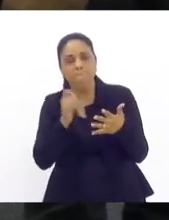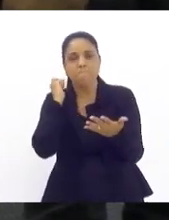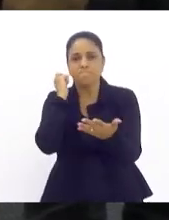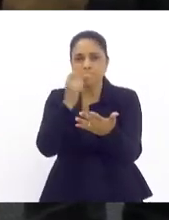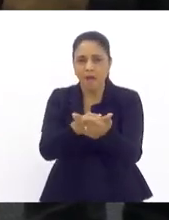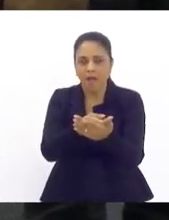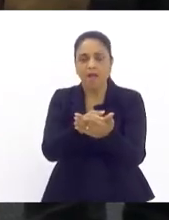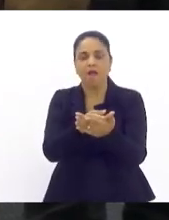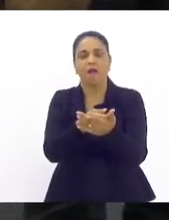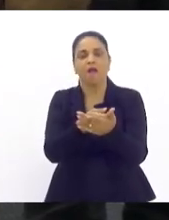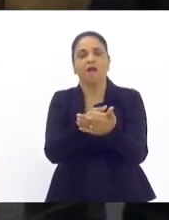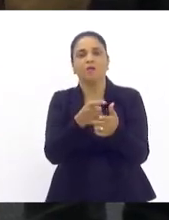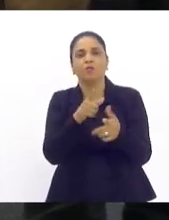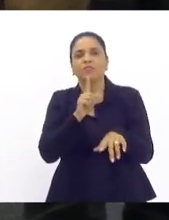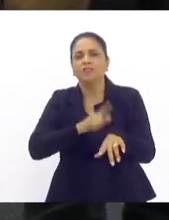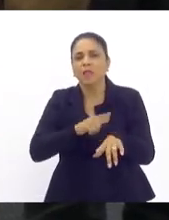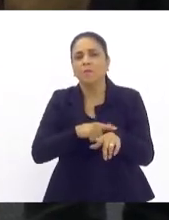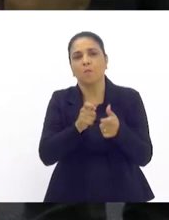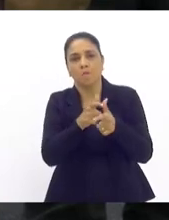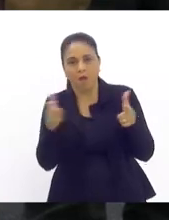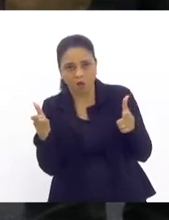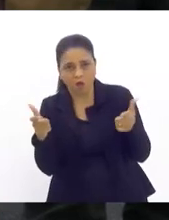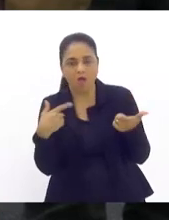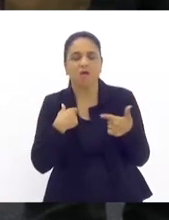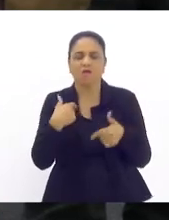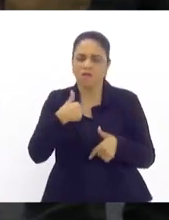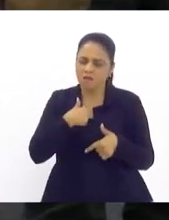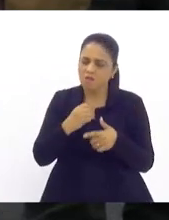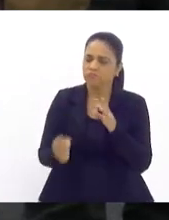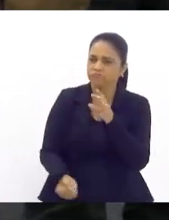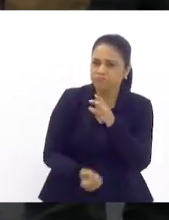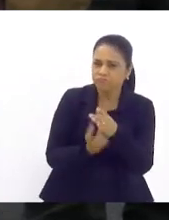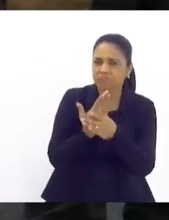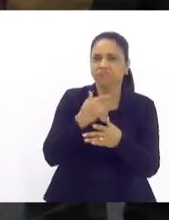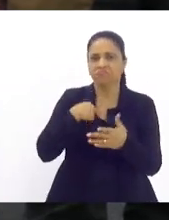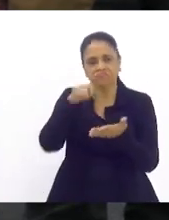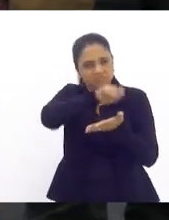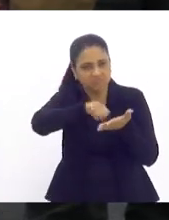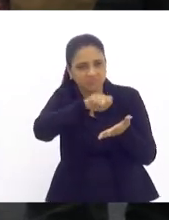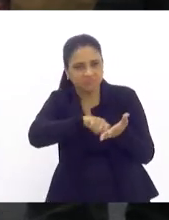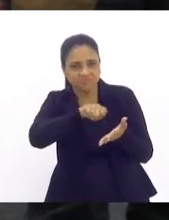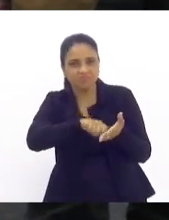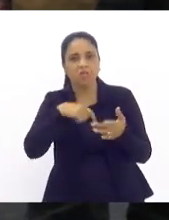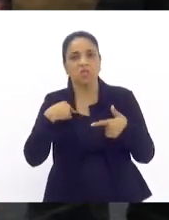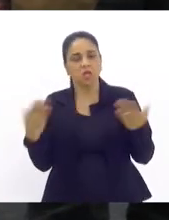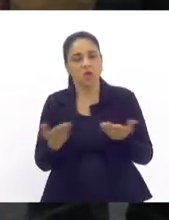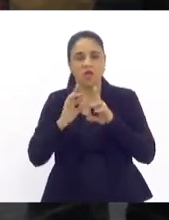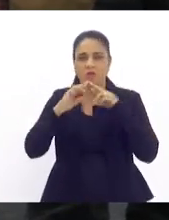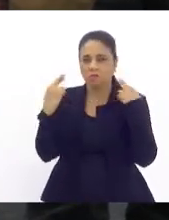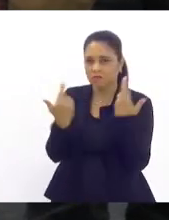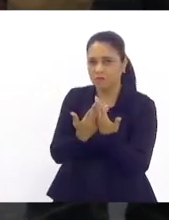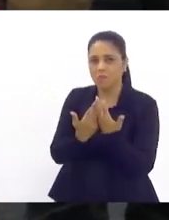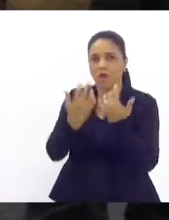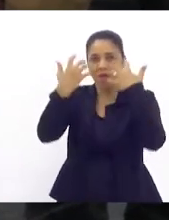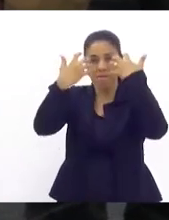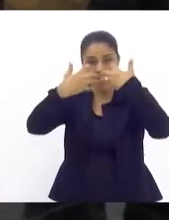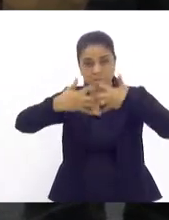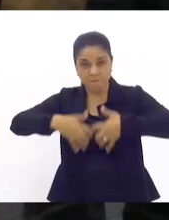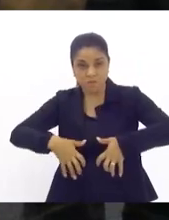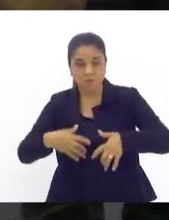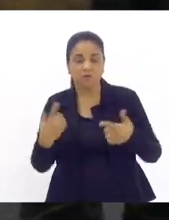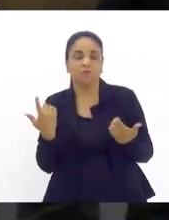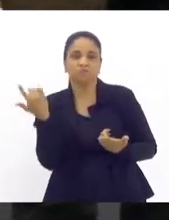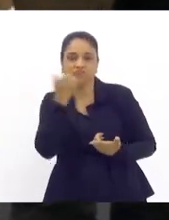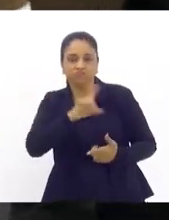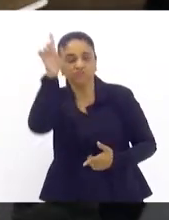de fundamental importância. Tenho orgulho de ser relator dessa matéria. Que bom que a gente está se unindo aqui para reconstruir Petrópolis e para garantir o